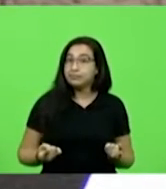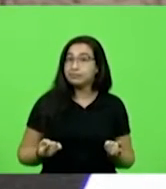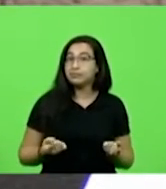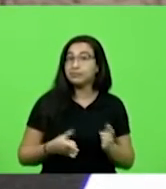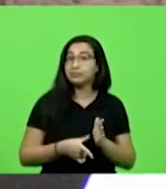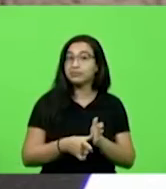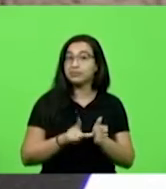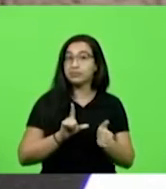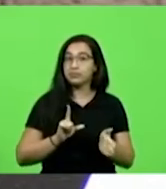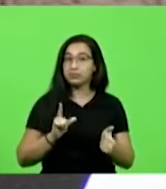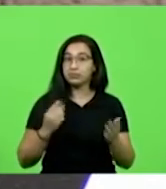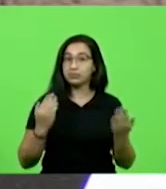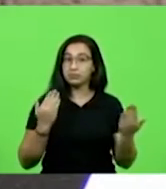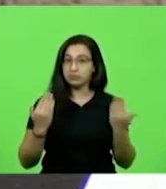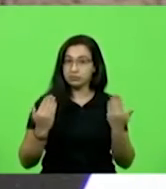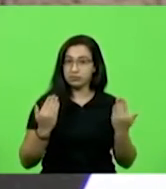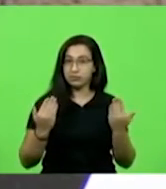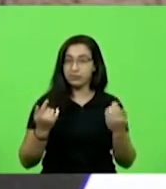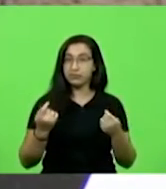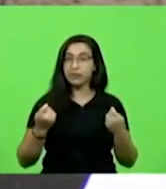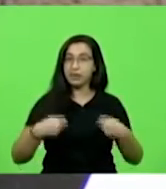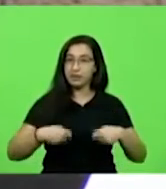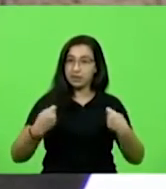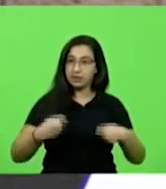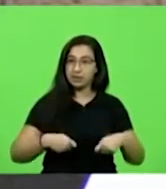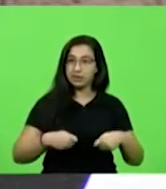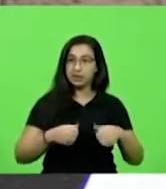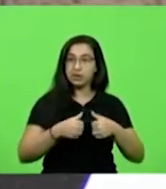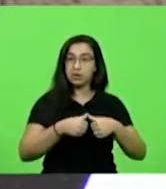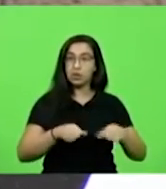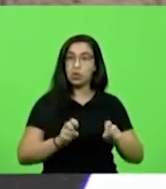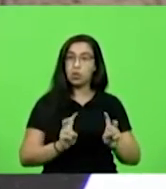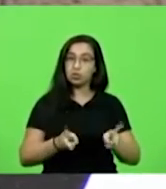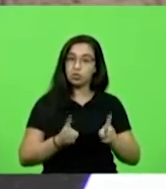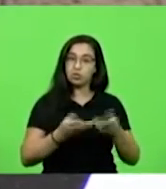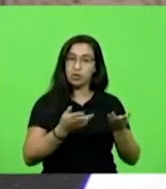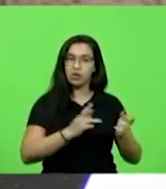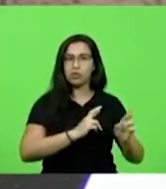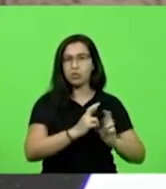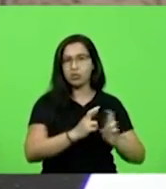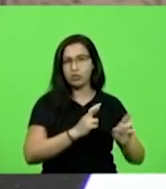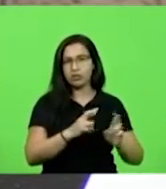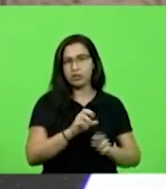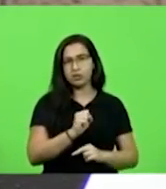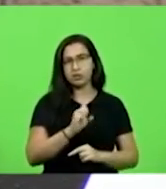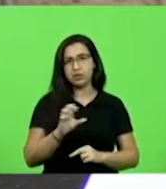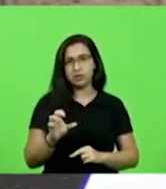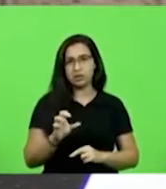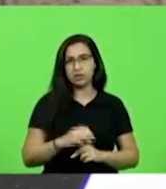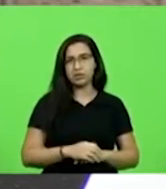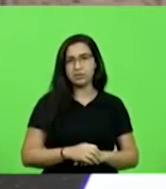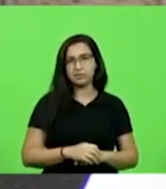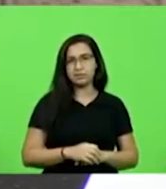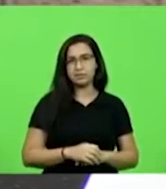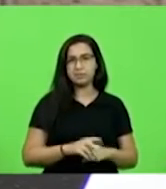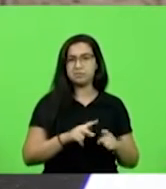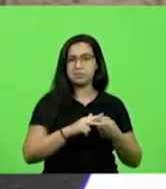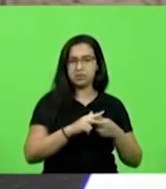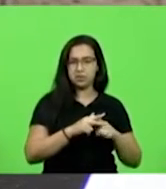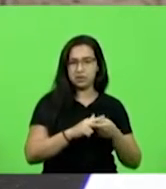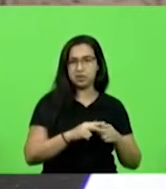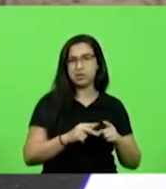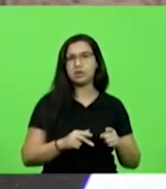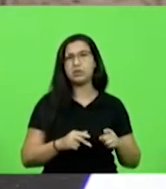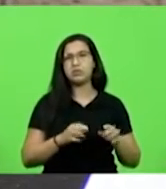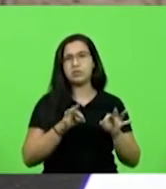desde que, em paralelo, tenha condições de manter as rodovias de Santa Catarina. Deputado Silvio conhece a